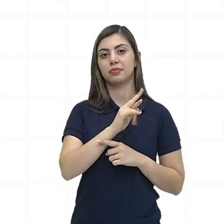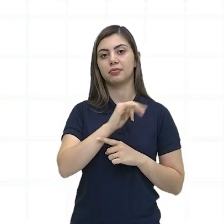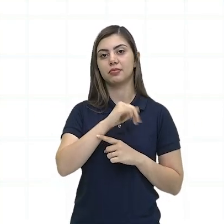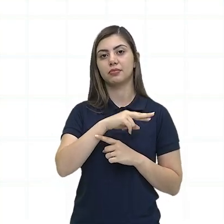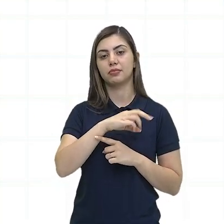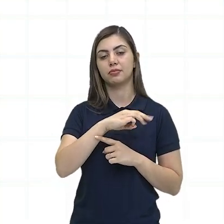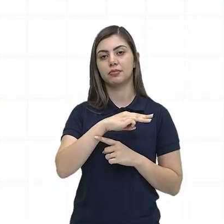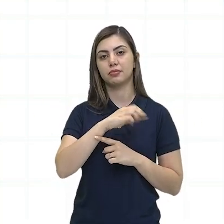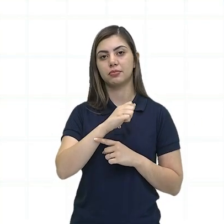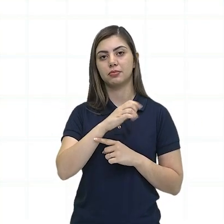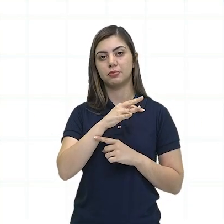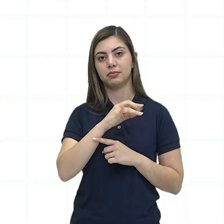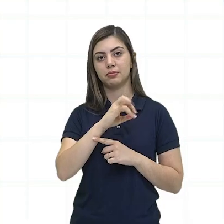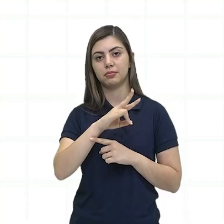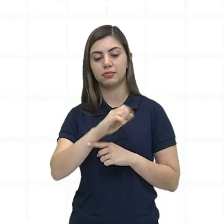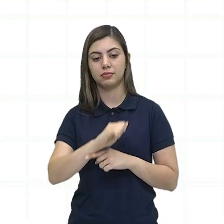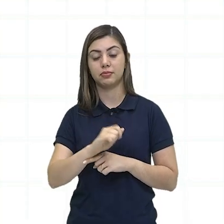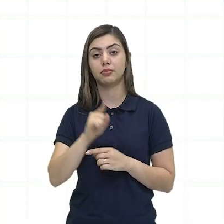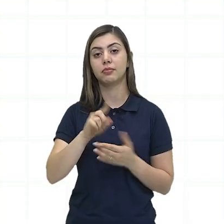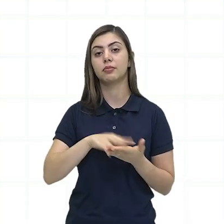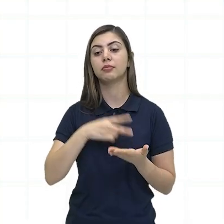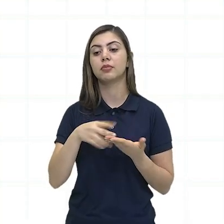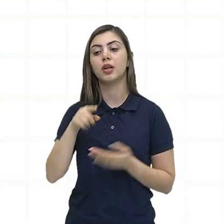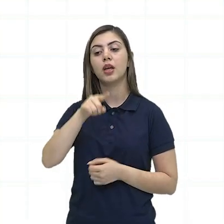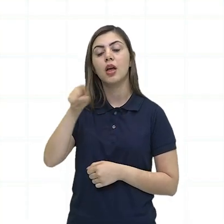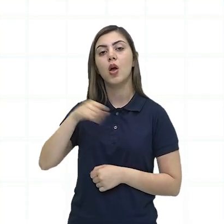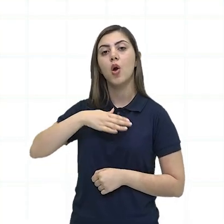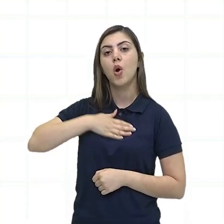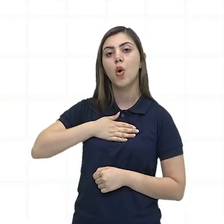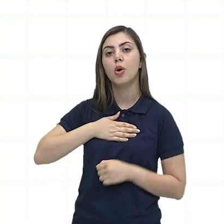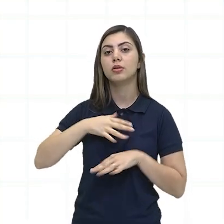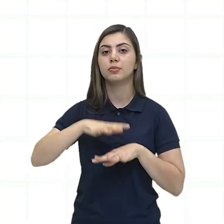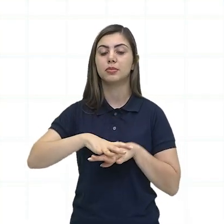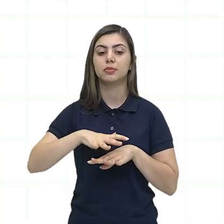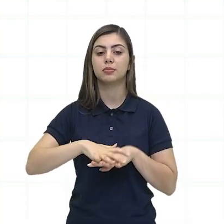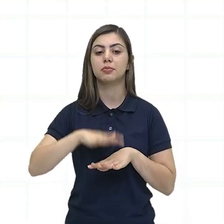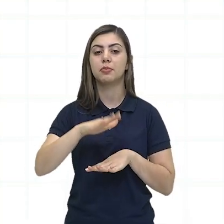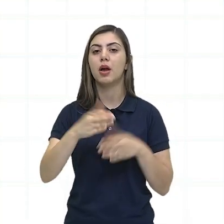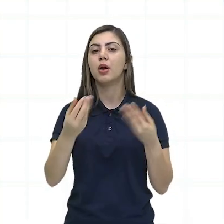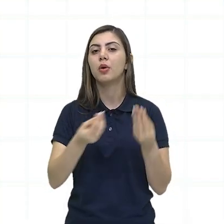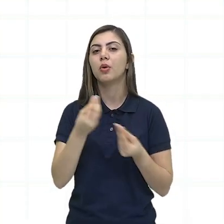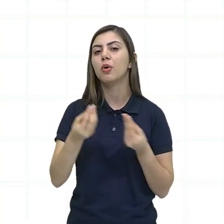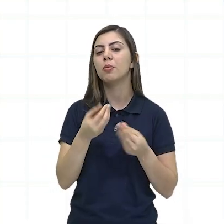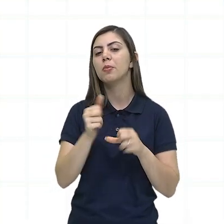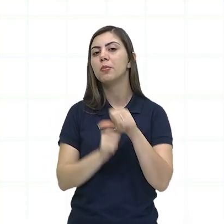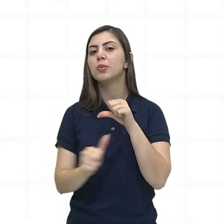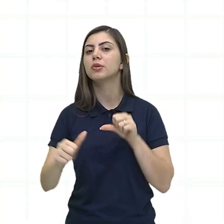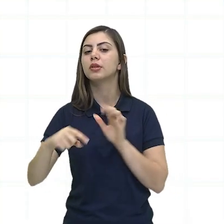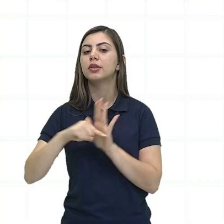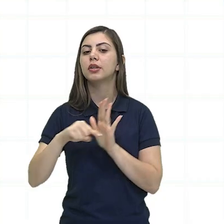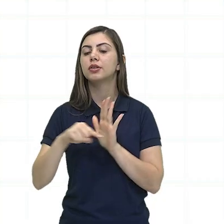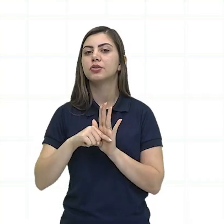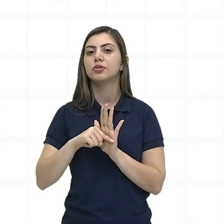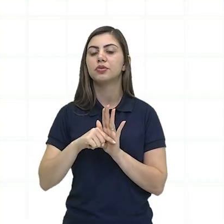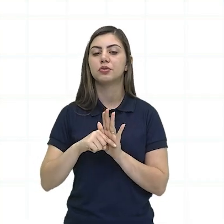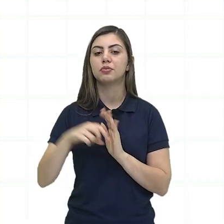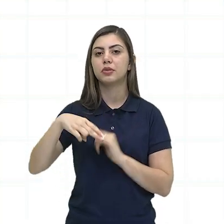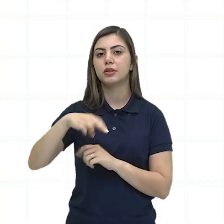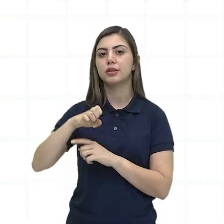de matemática. A frase negativa, como é que eu vou usar? They, eles ou